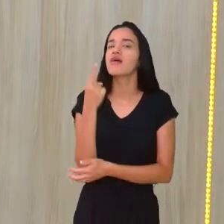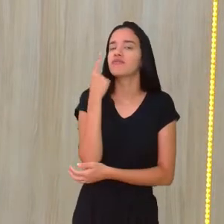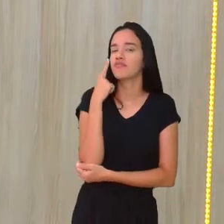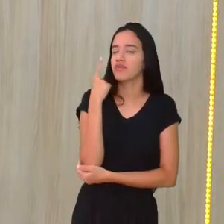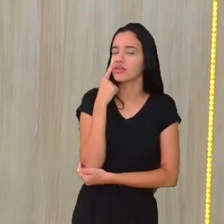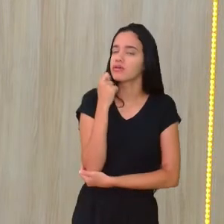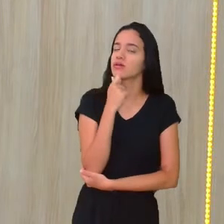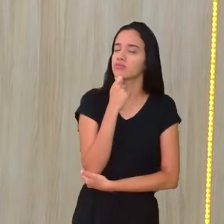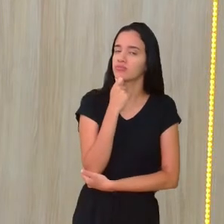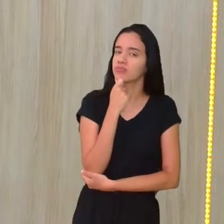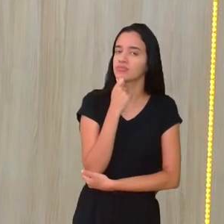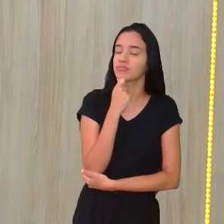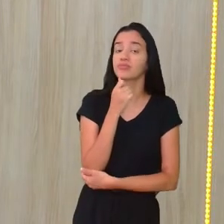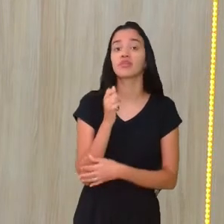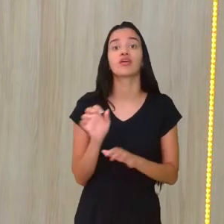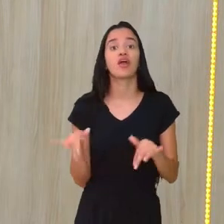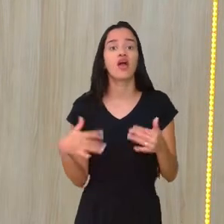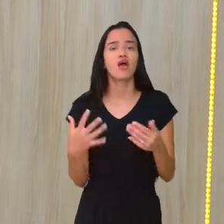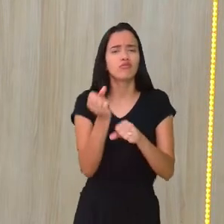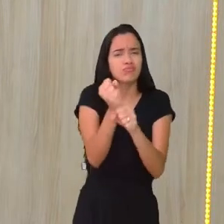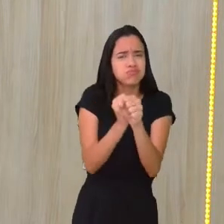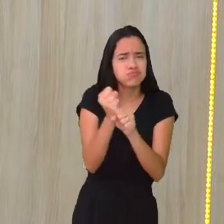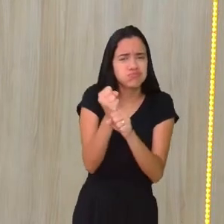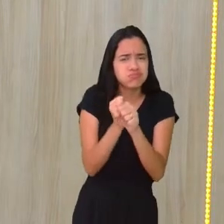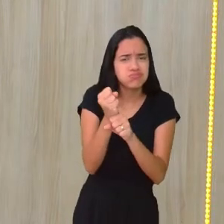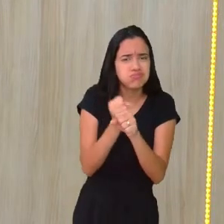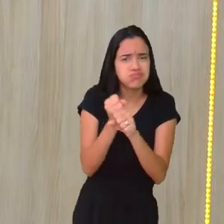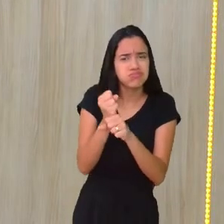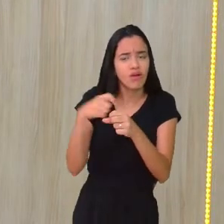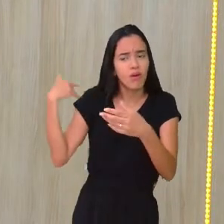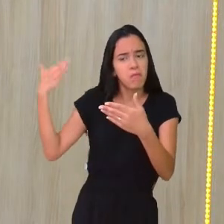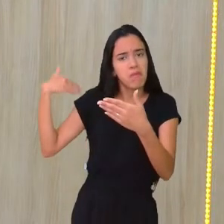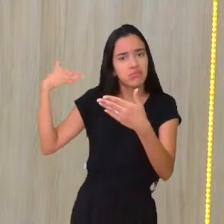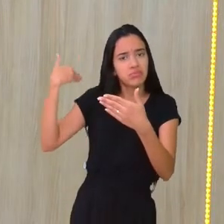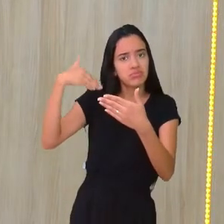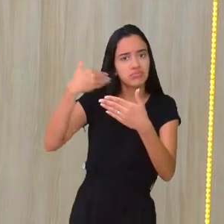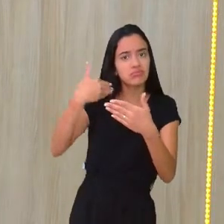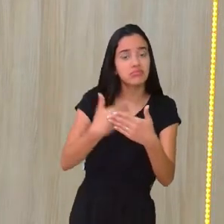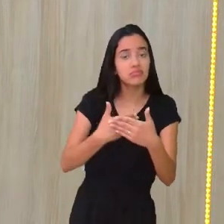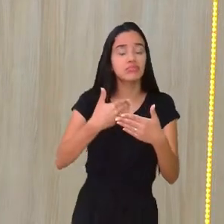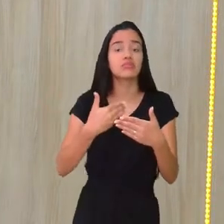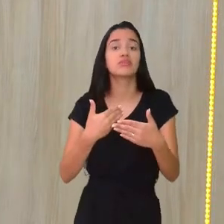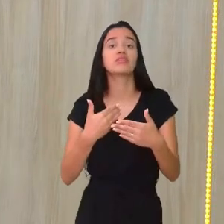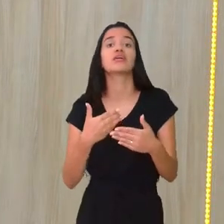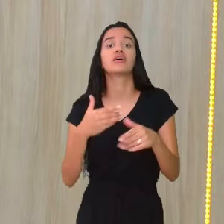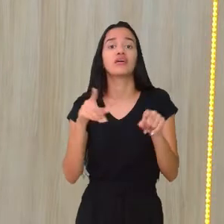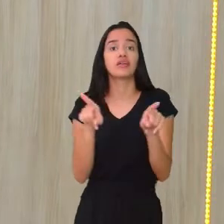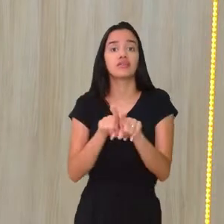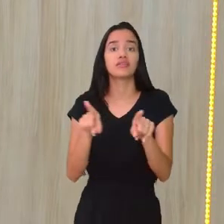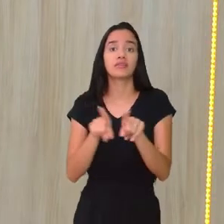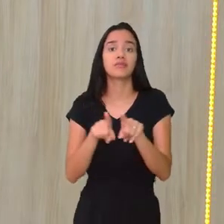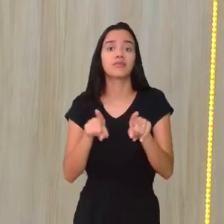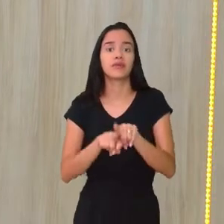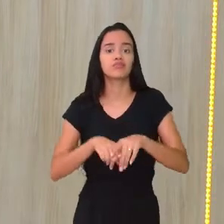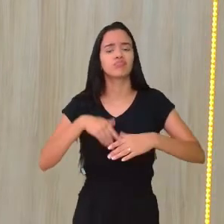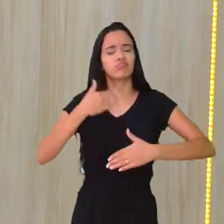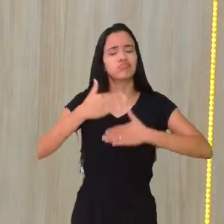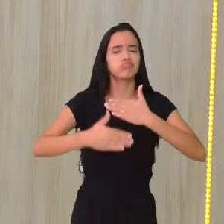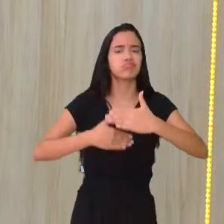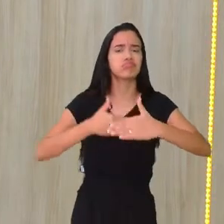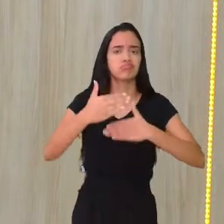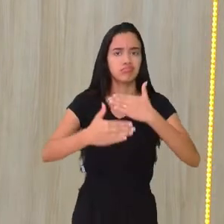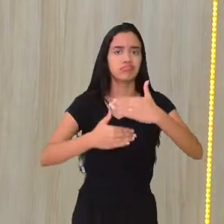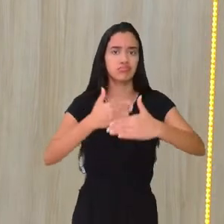pessoal, quantos anos se passaram e quantos progressos, não é?